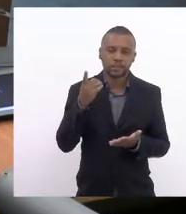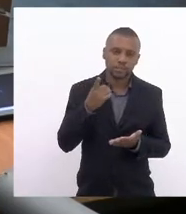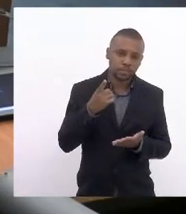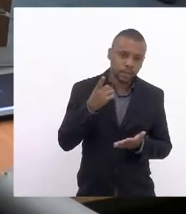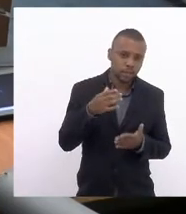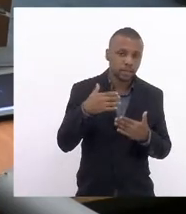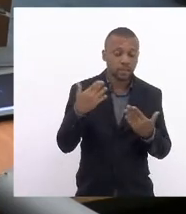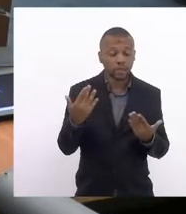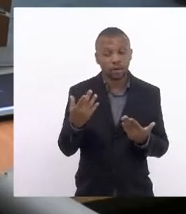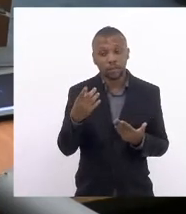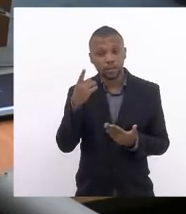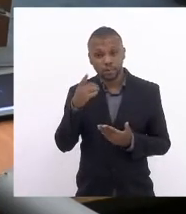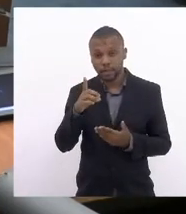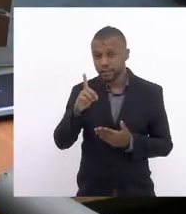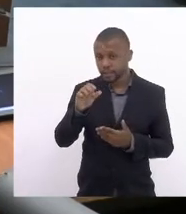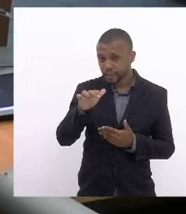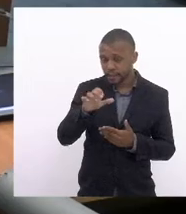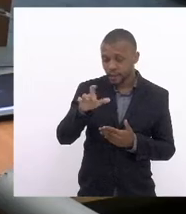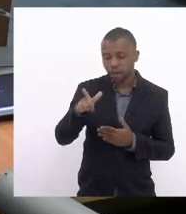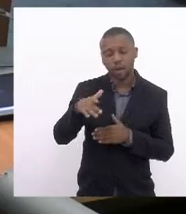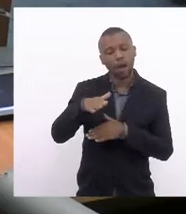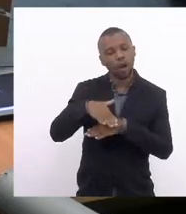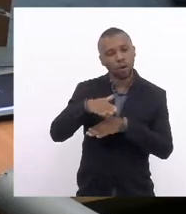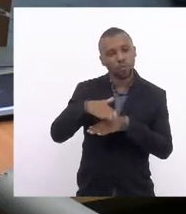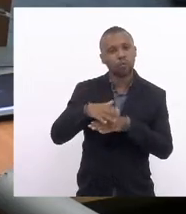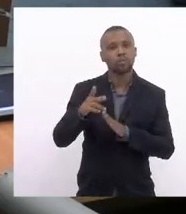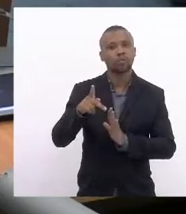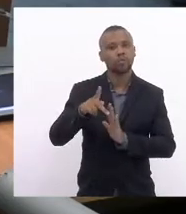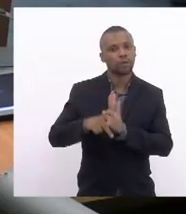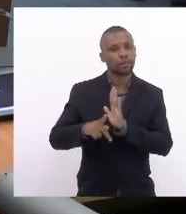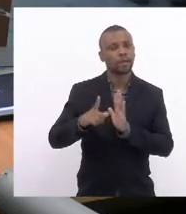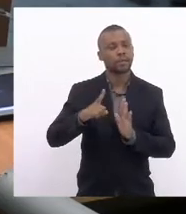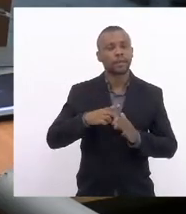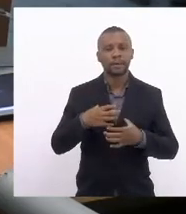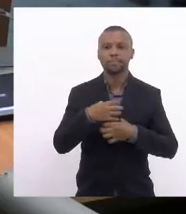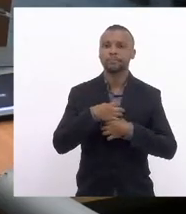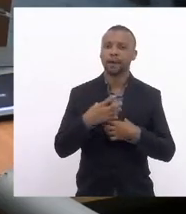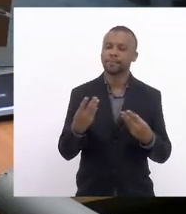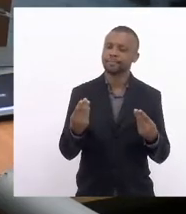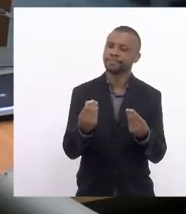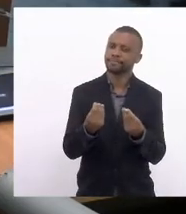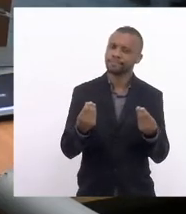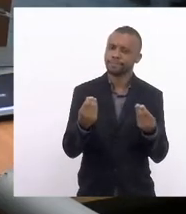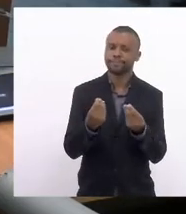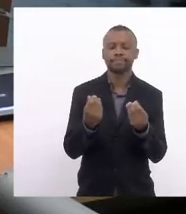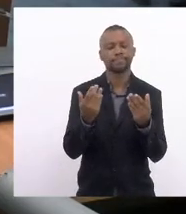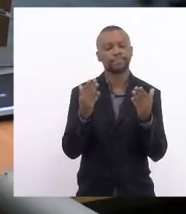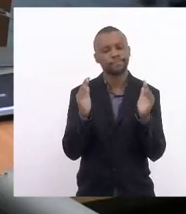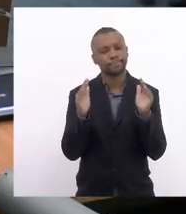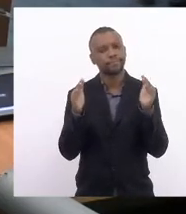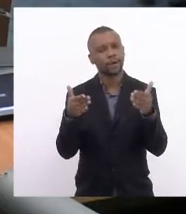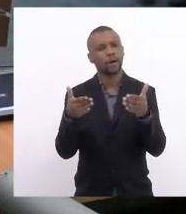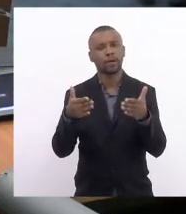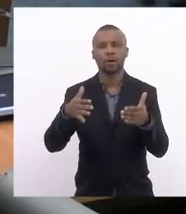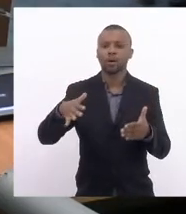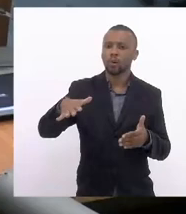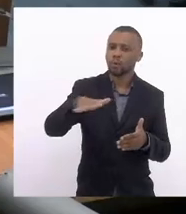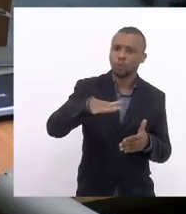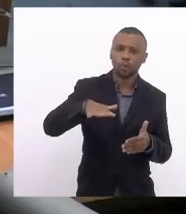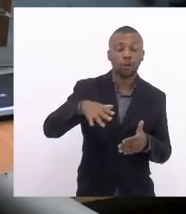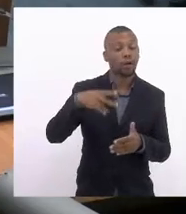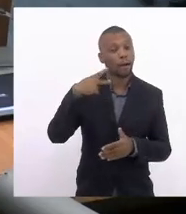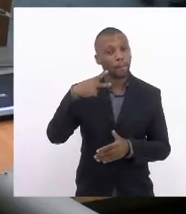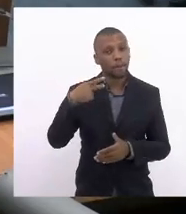deputado Daniel Librelon, que é autor do projeto, tem uma extrema sensibilidade e fino trato com